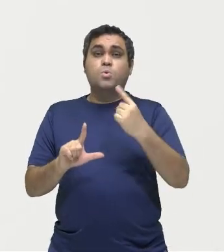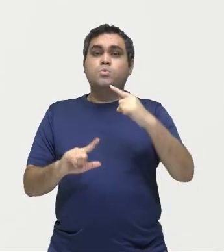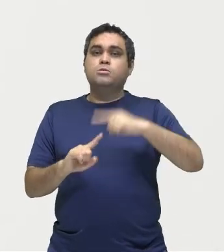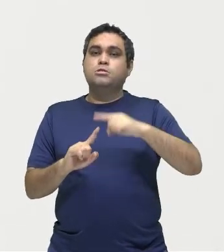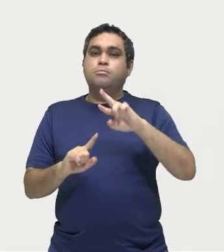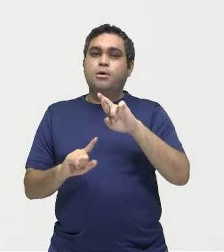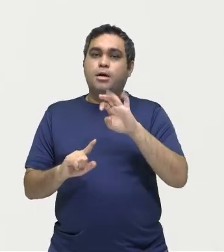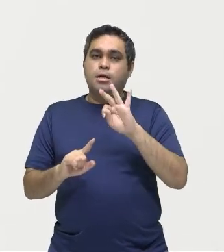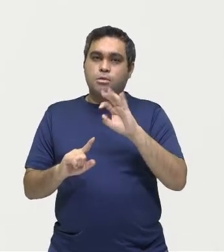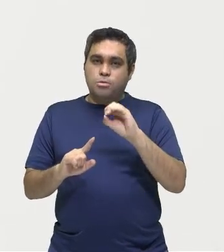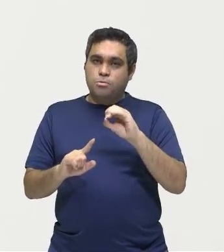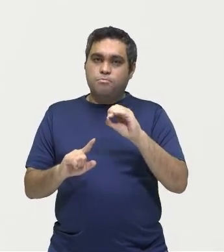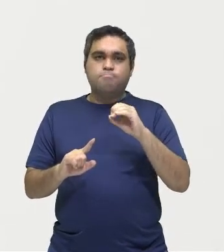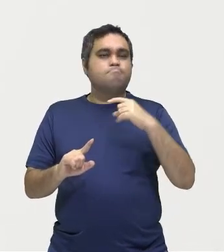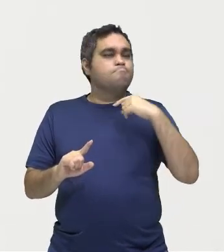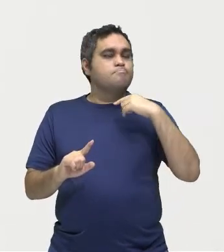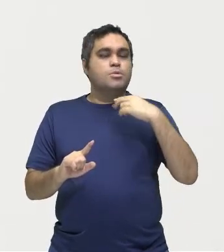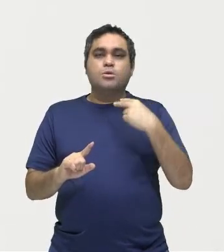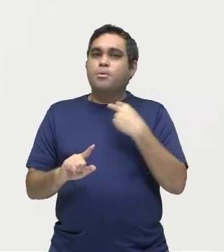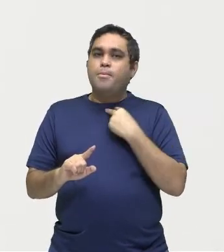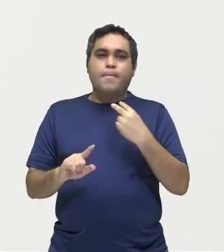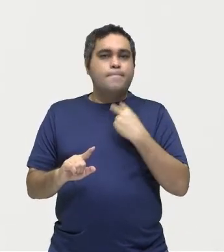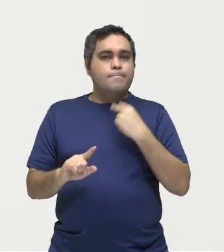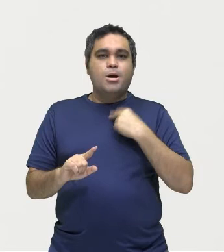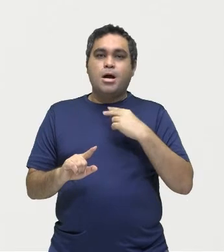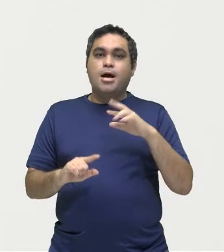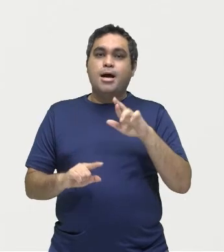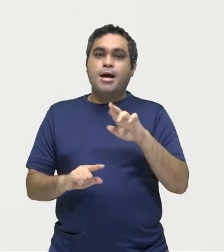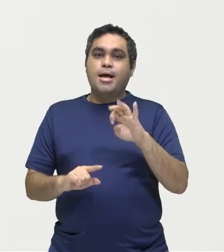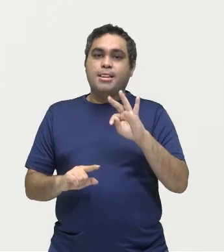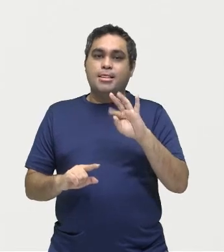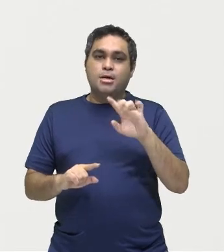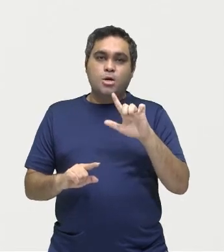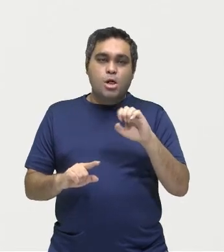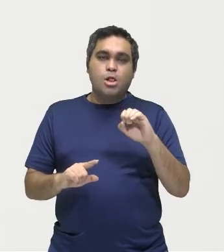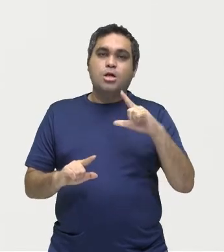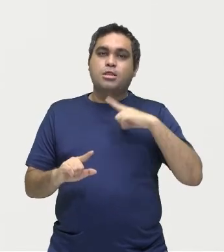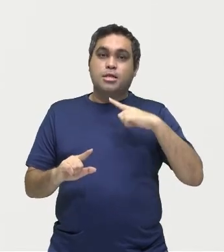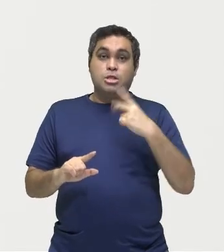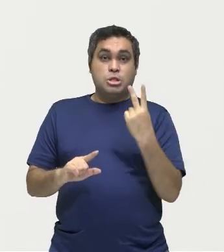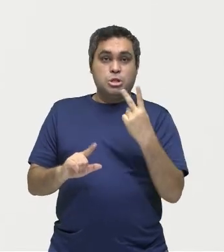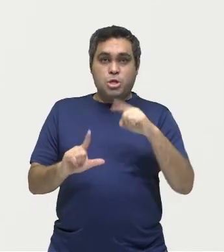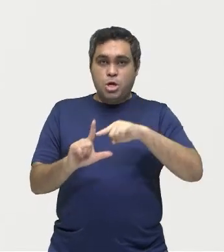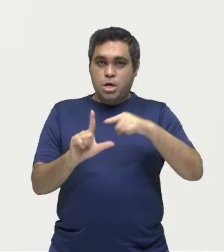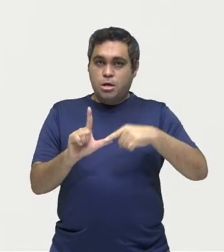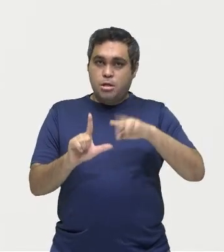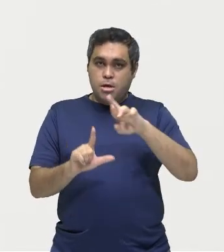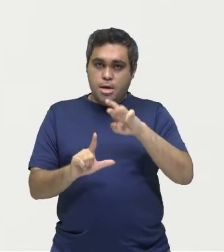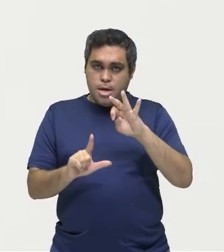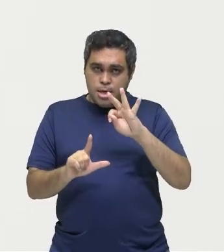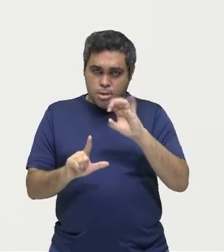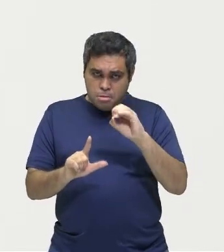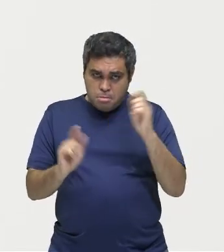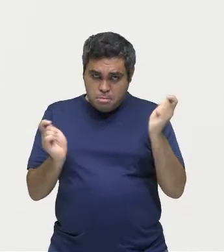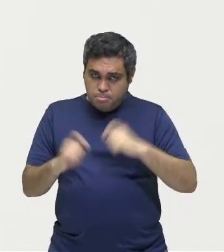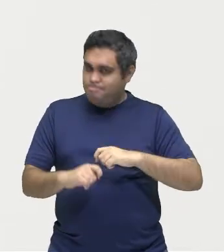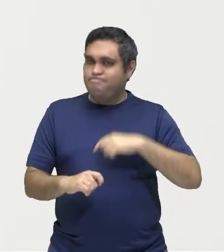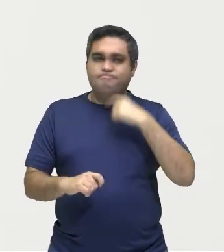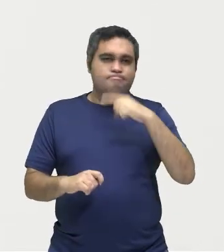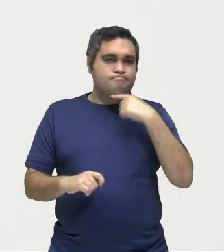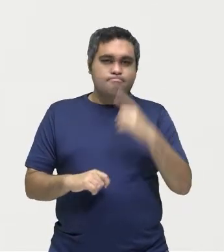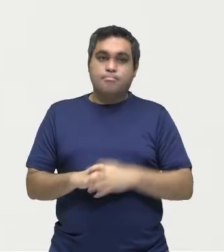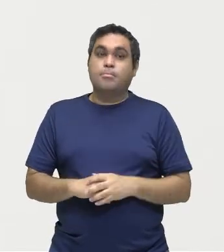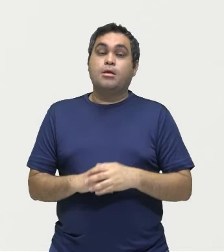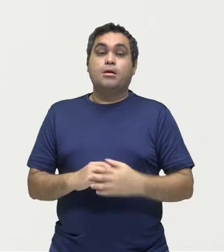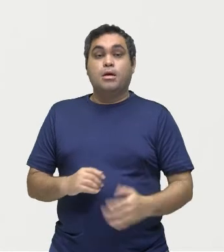dois ou mais ângulos retos ou maiores que 90 graus. Letra D. É verdadeira, pois um triângulo